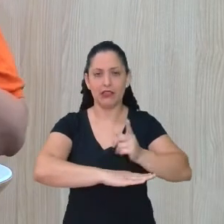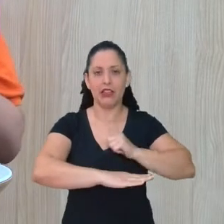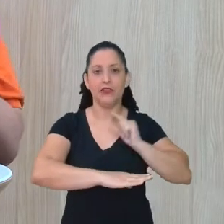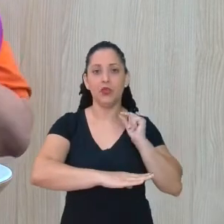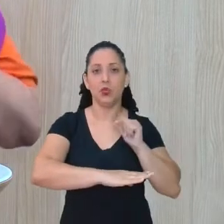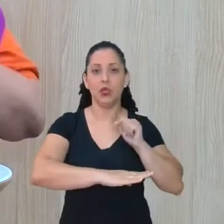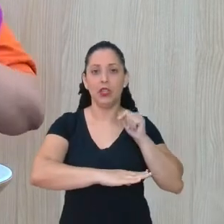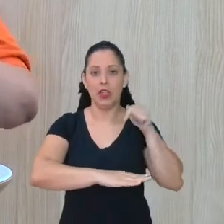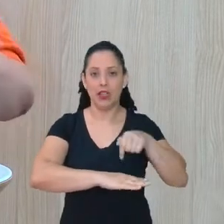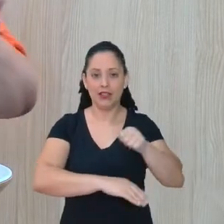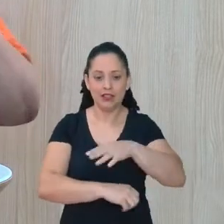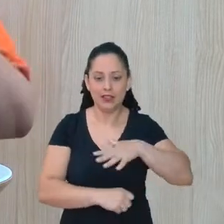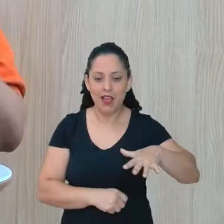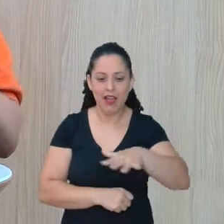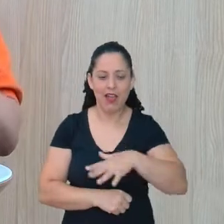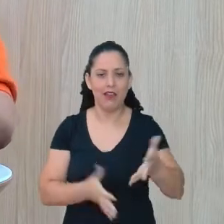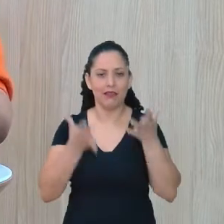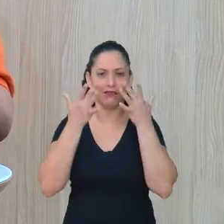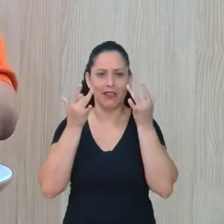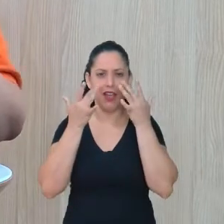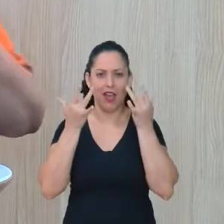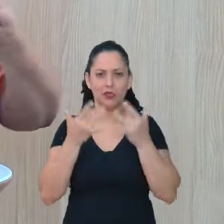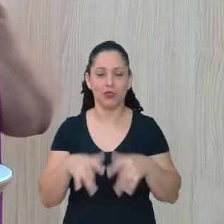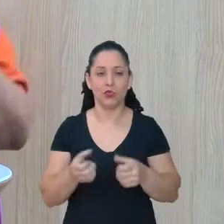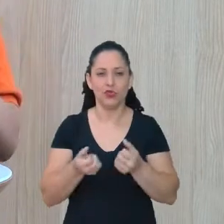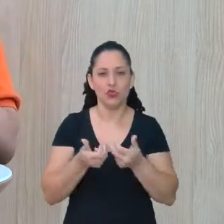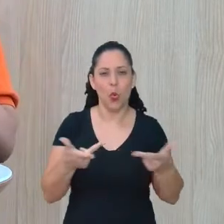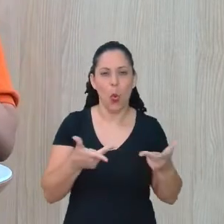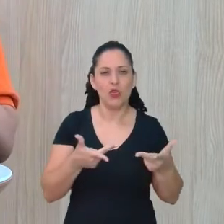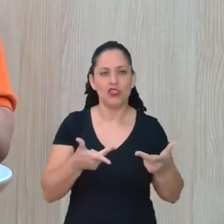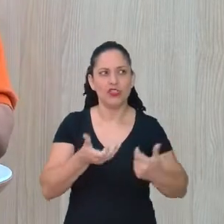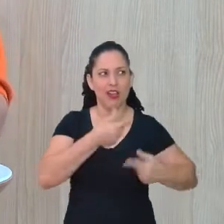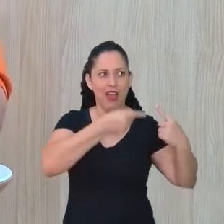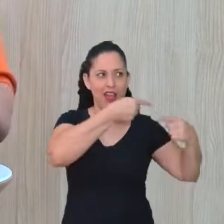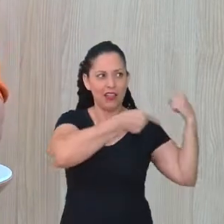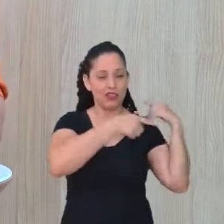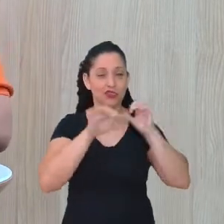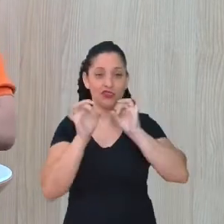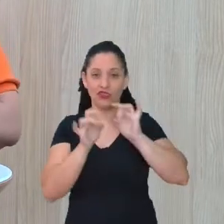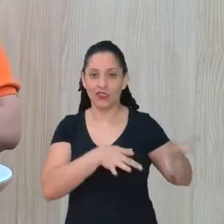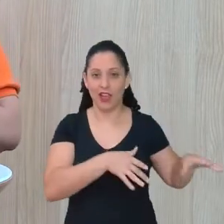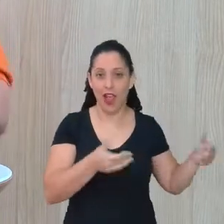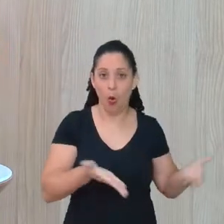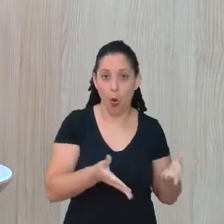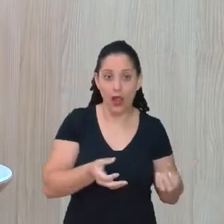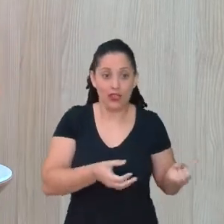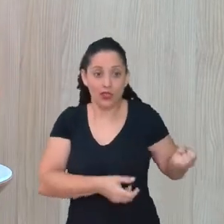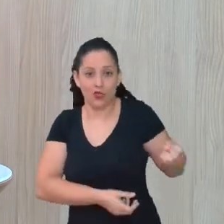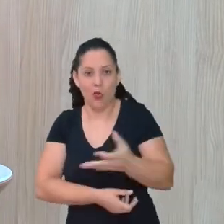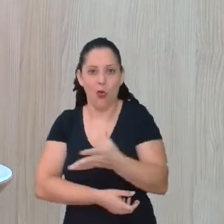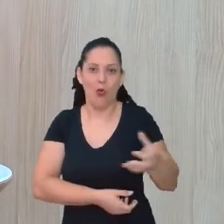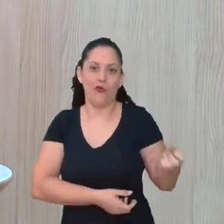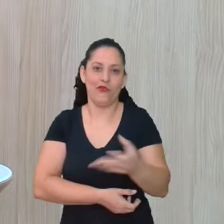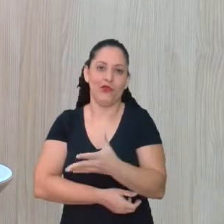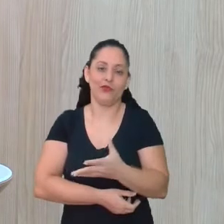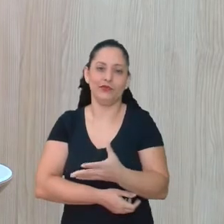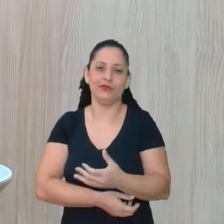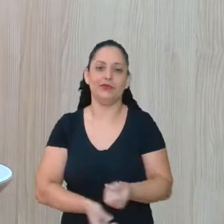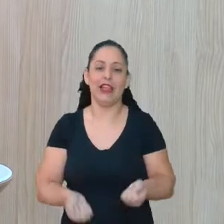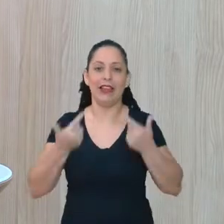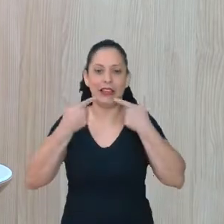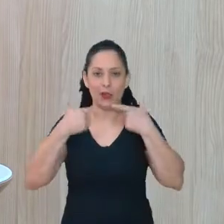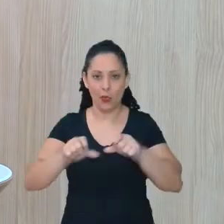Ela jogou fora aquela coisa burguesa e trouxe a inovação. E agora veio o quê? Novas linguagens